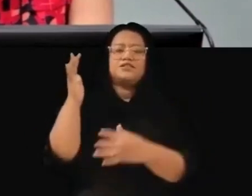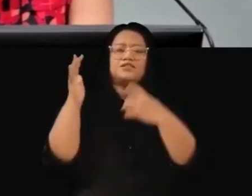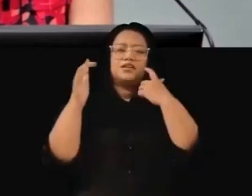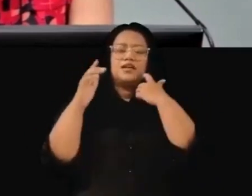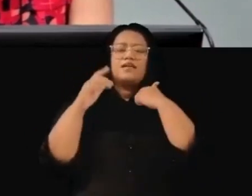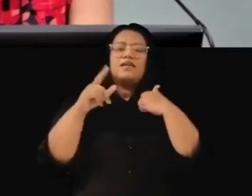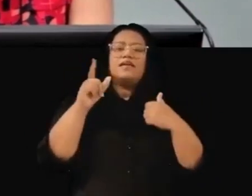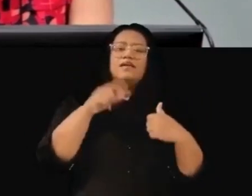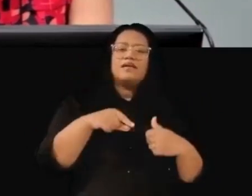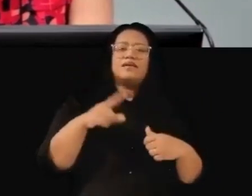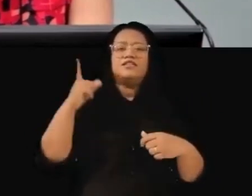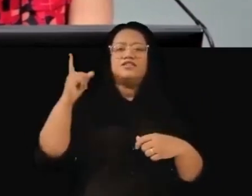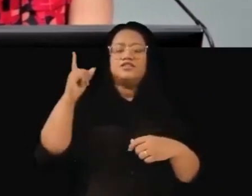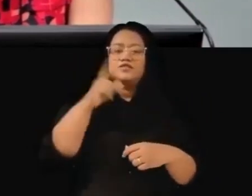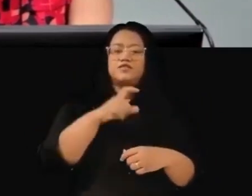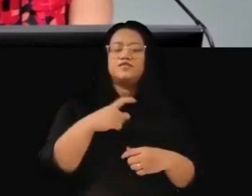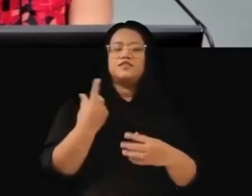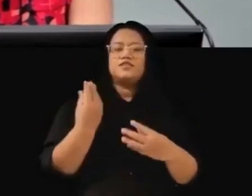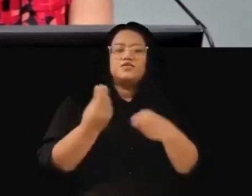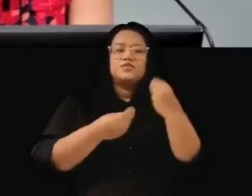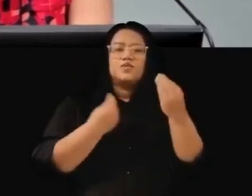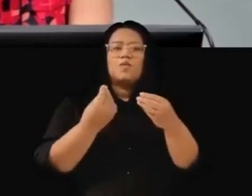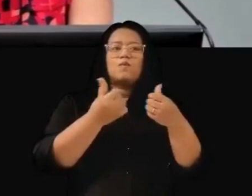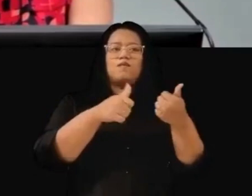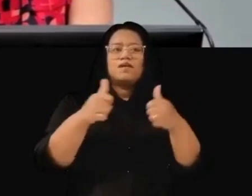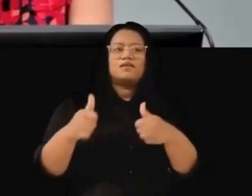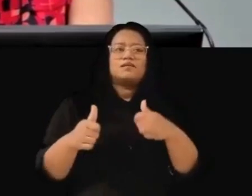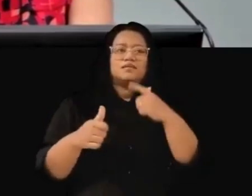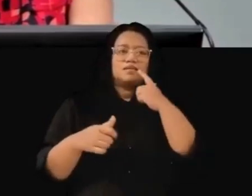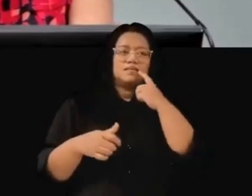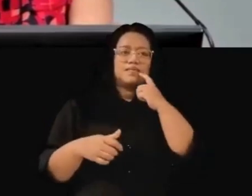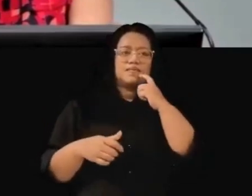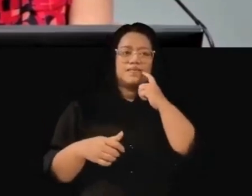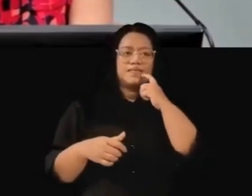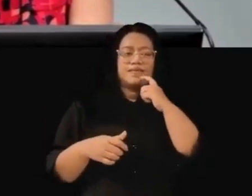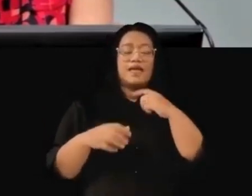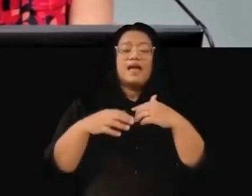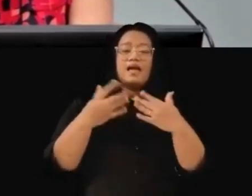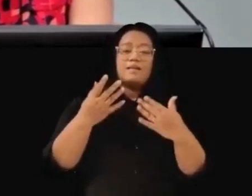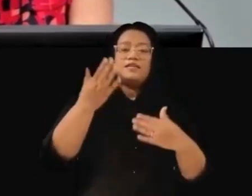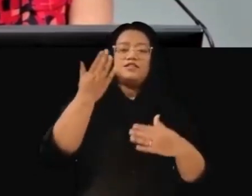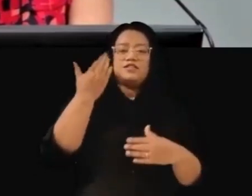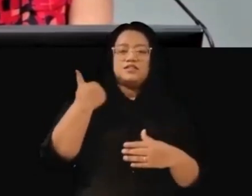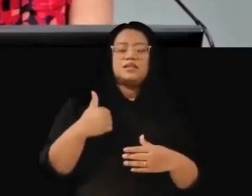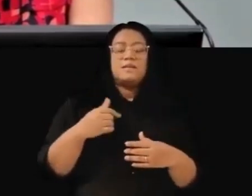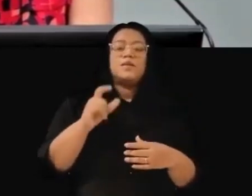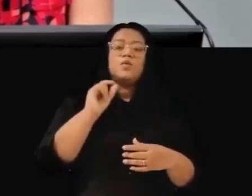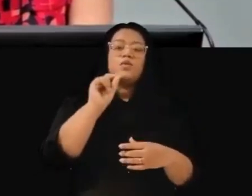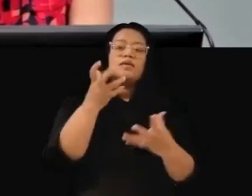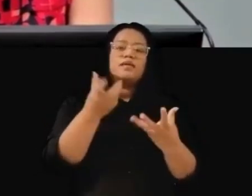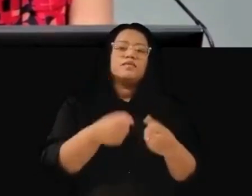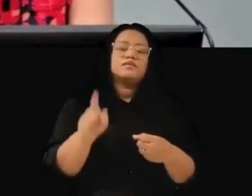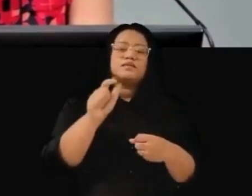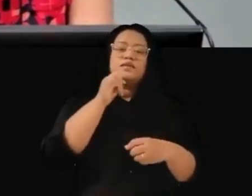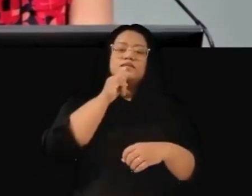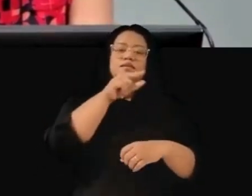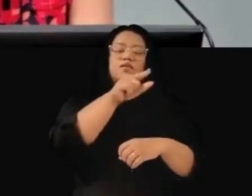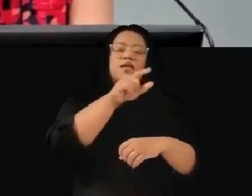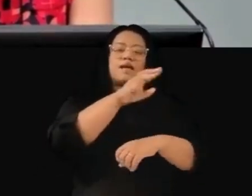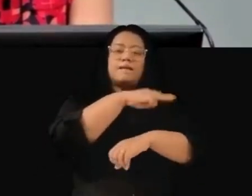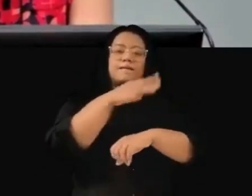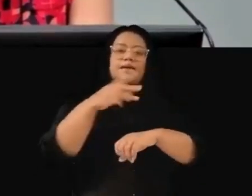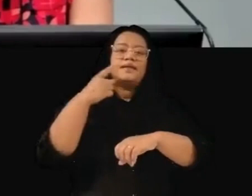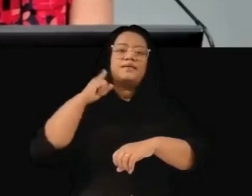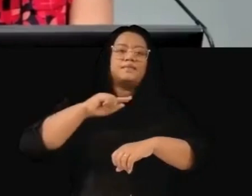difícil mesmo de balizar, né? No caso mas já sabemos o que não fazer, né? No caso de Mariana,